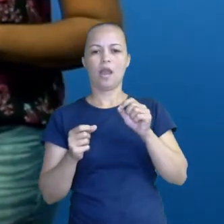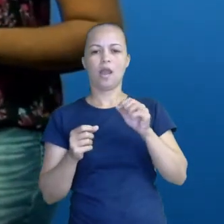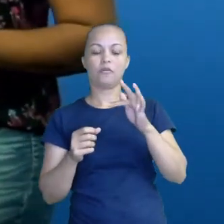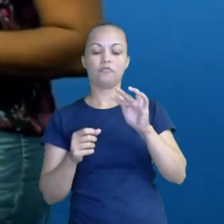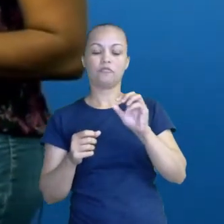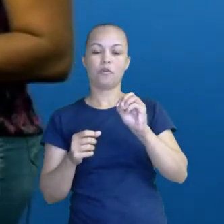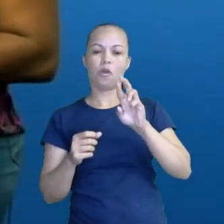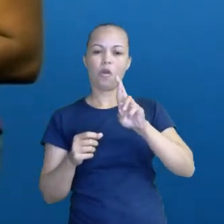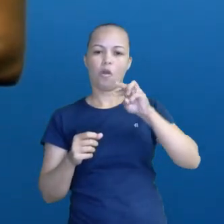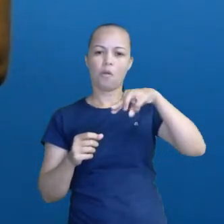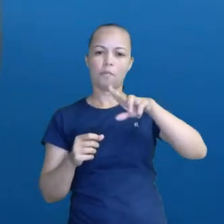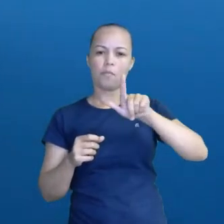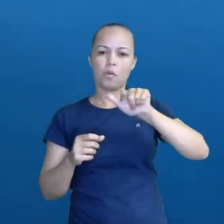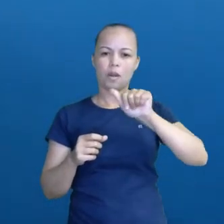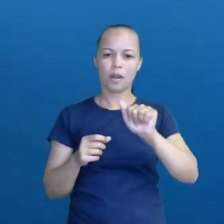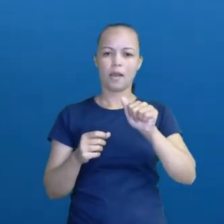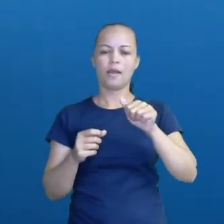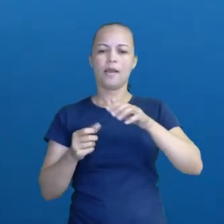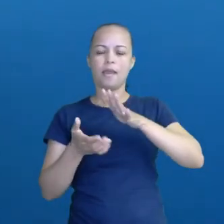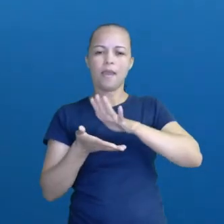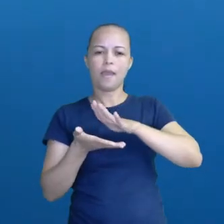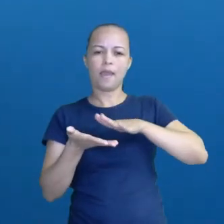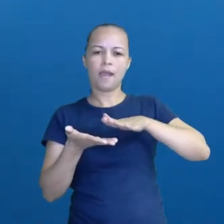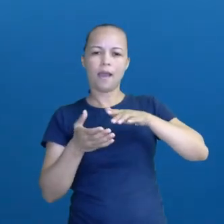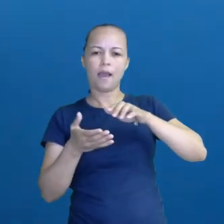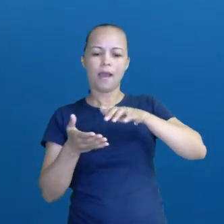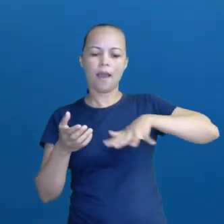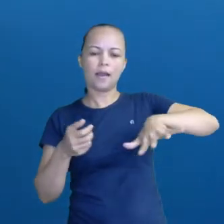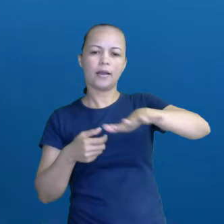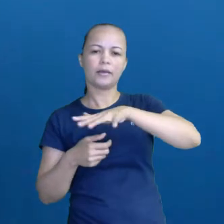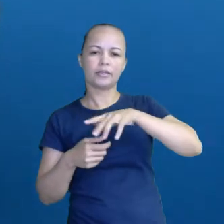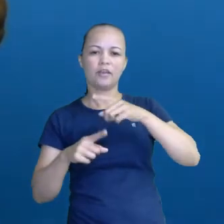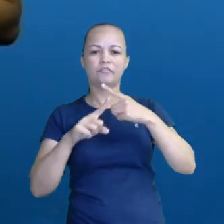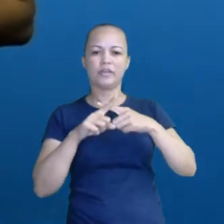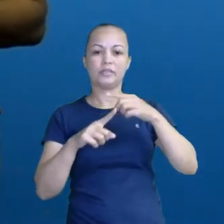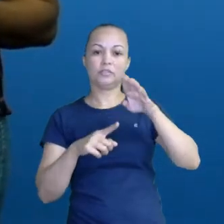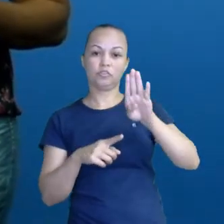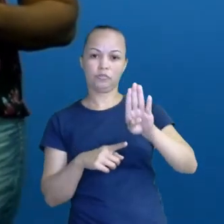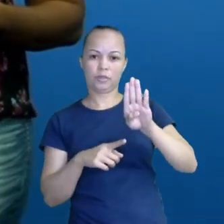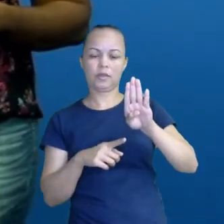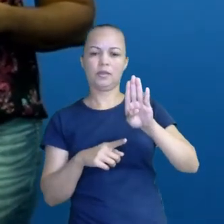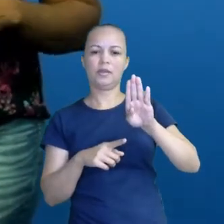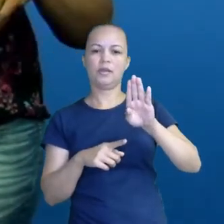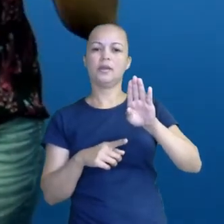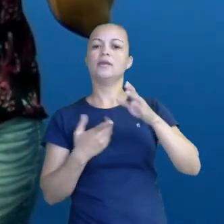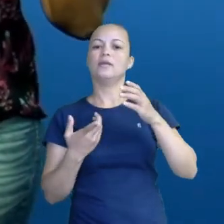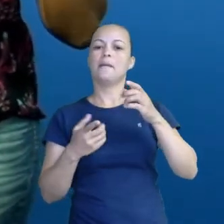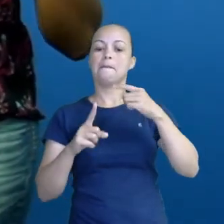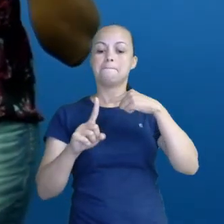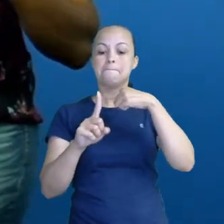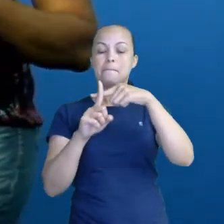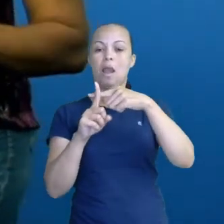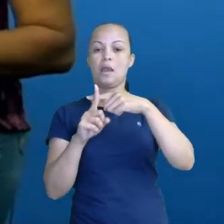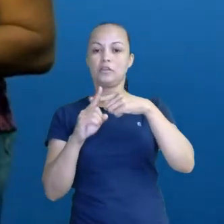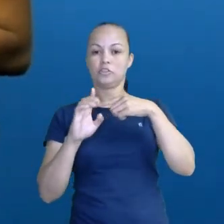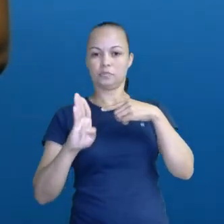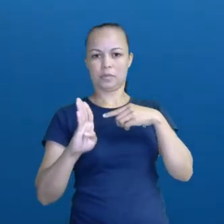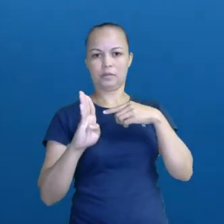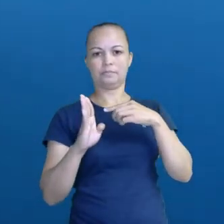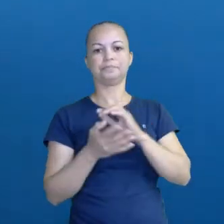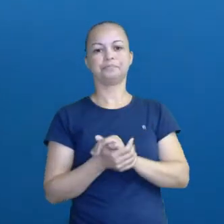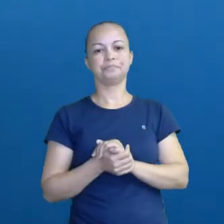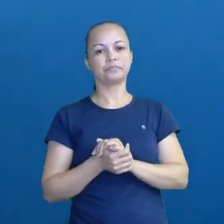dele é o que a área vezes b + b veja que já é diferente